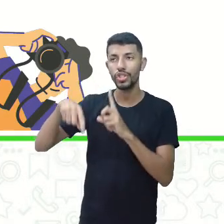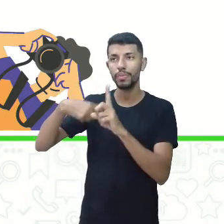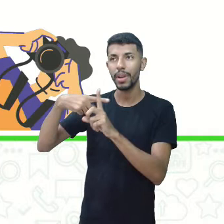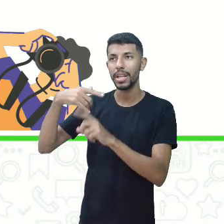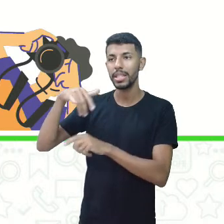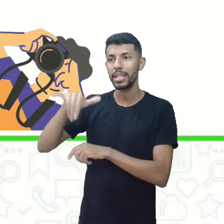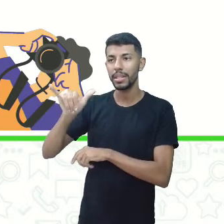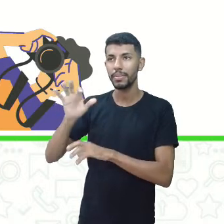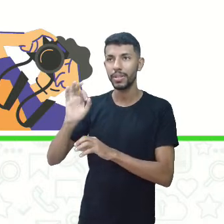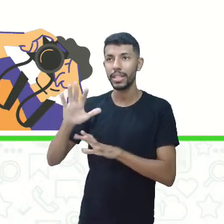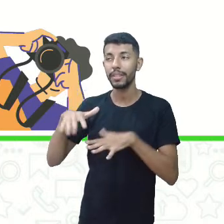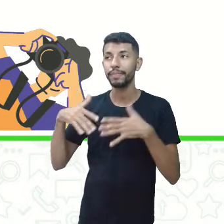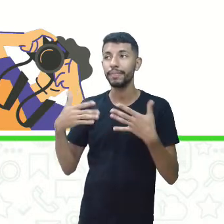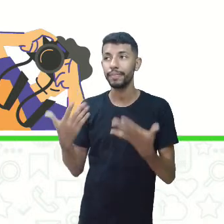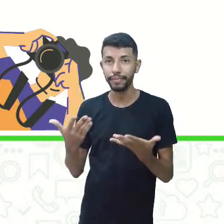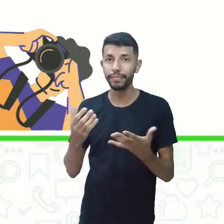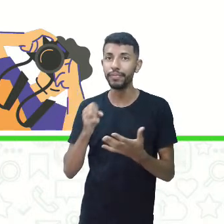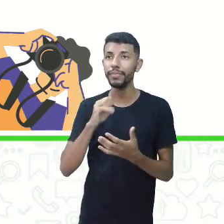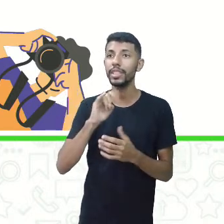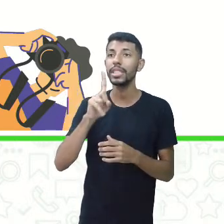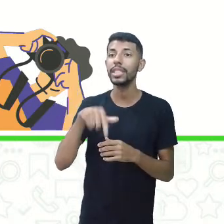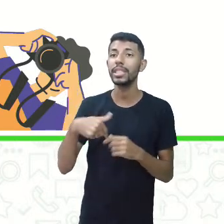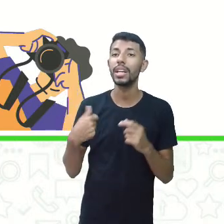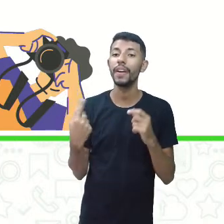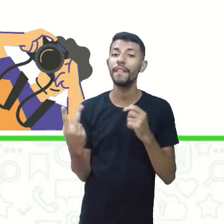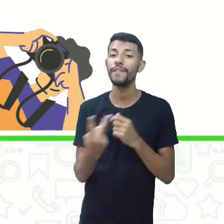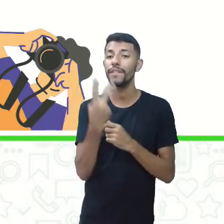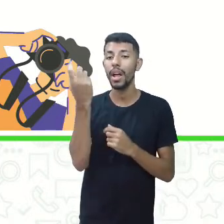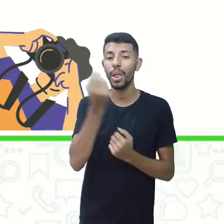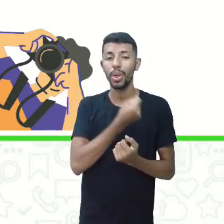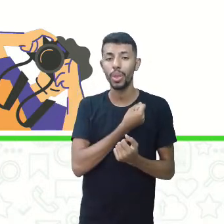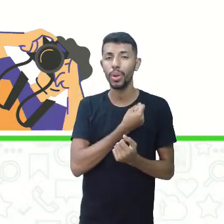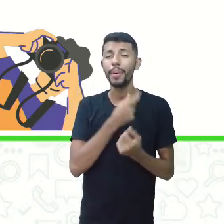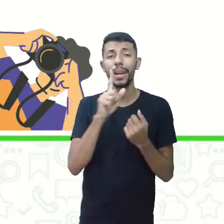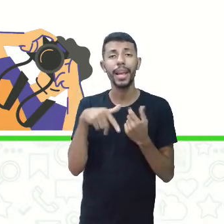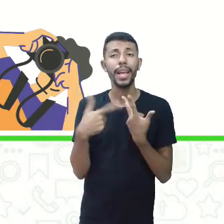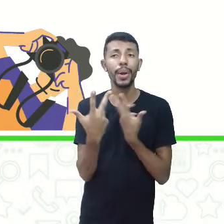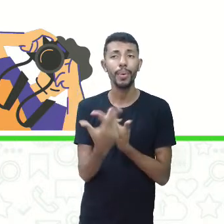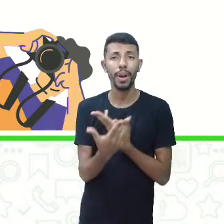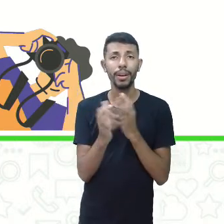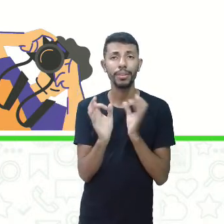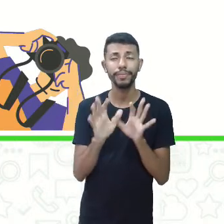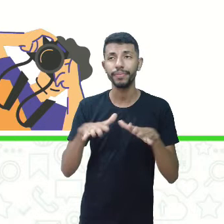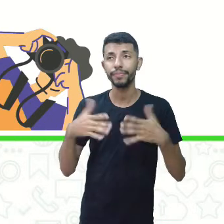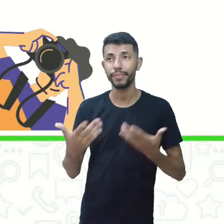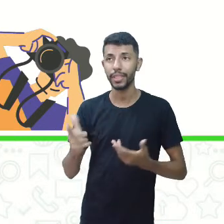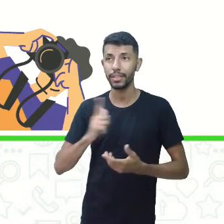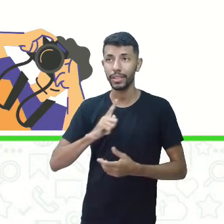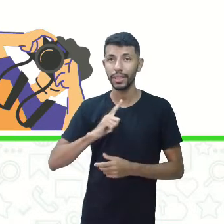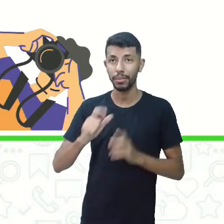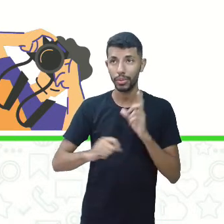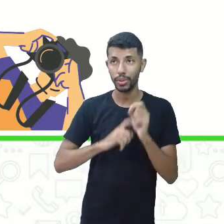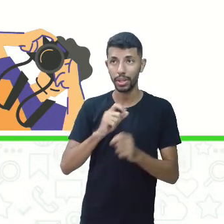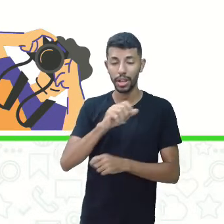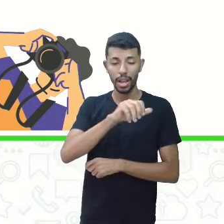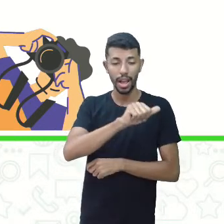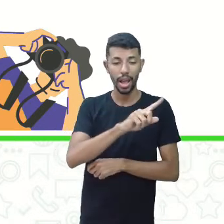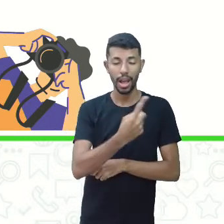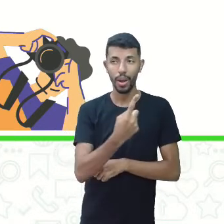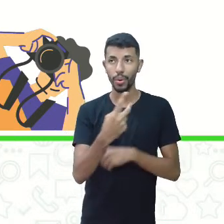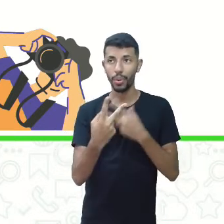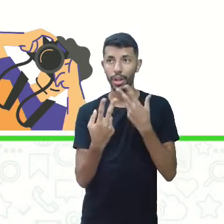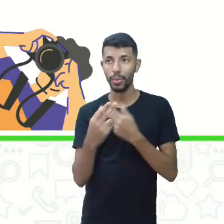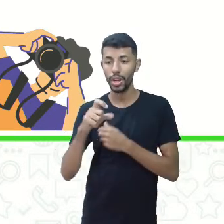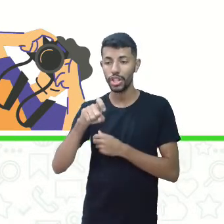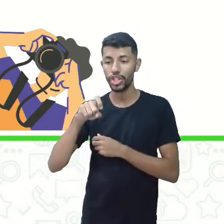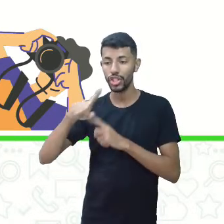Ou seja, se fosse um valor numérico, seria a mesma coisa, não é? Então, logo teremos A1 igual a x